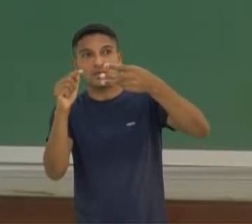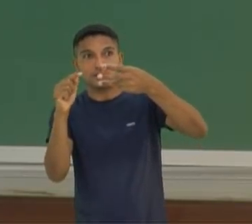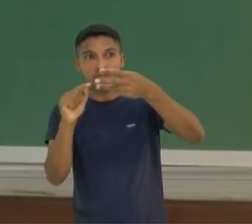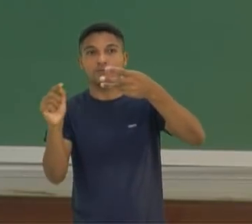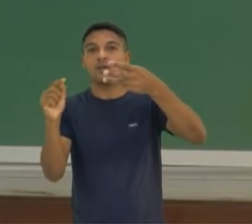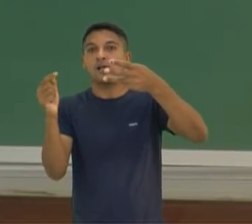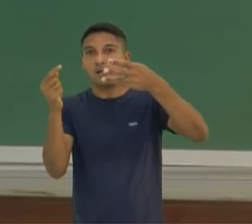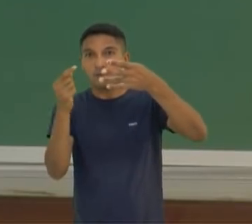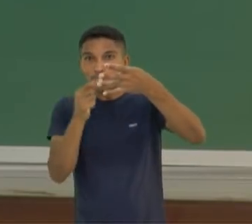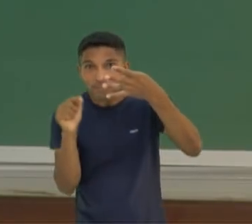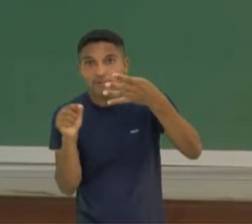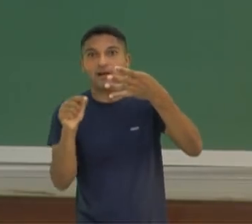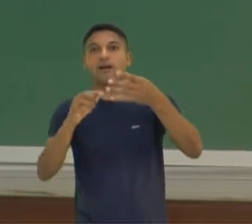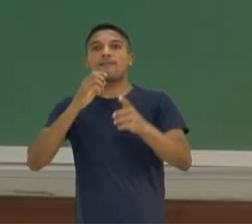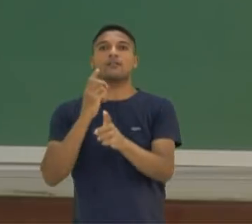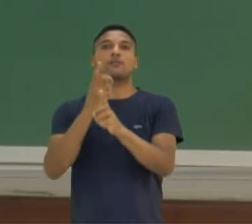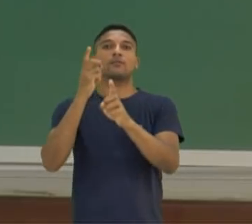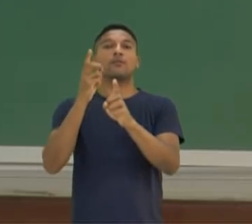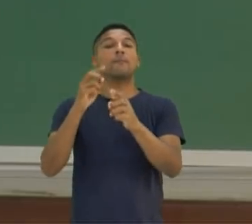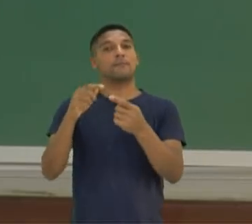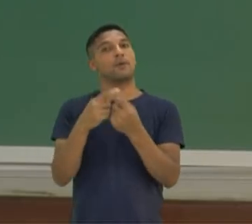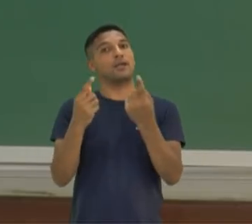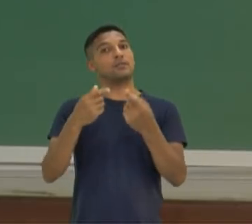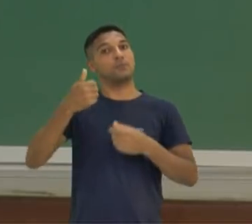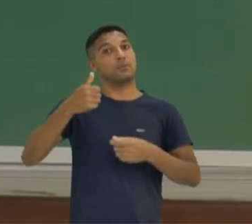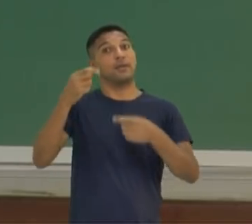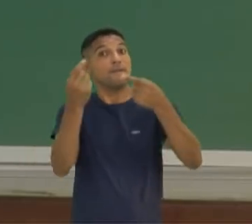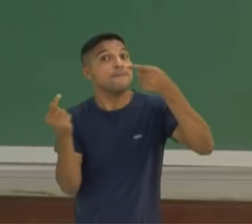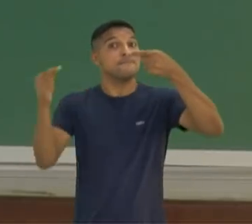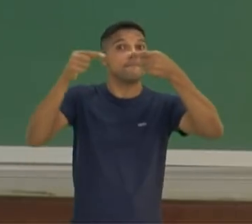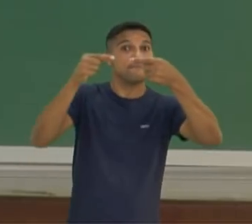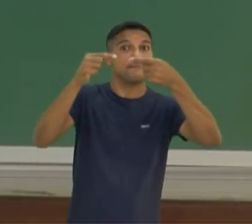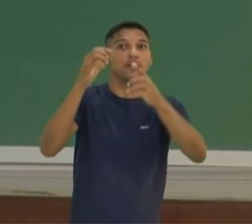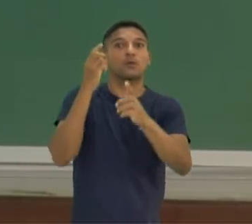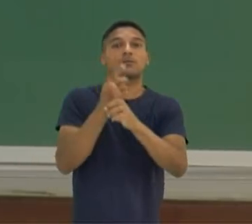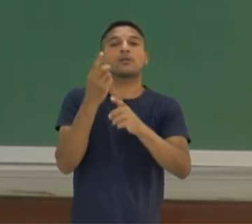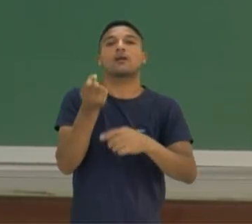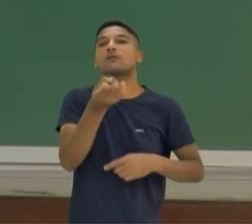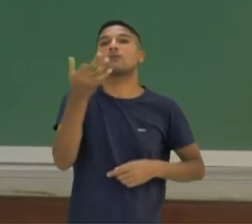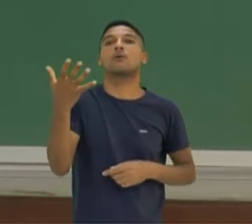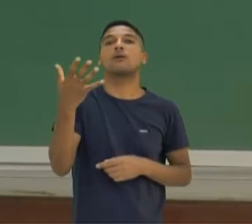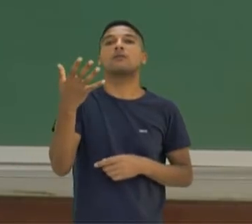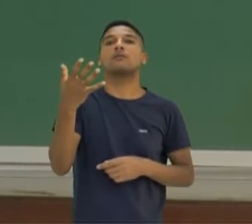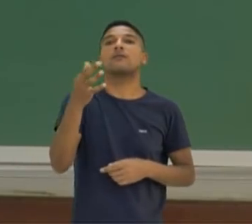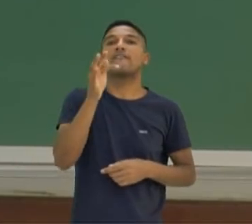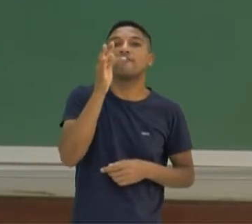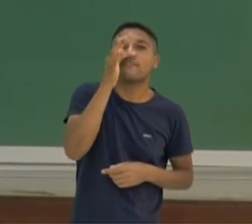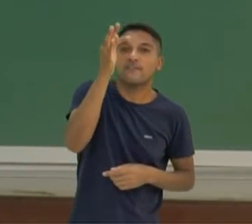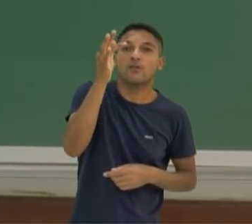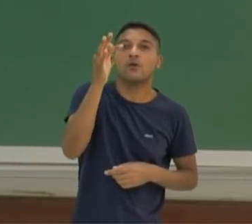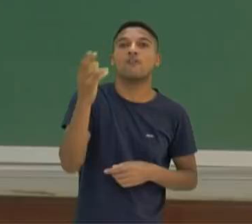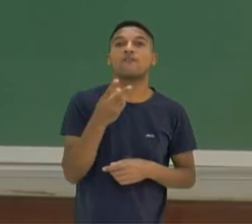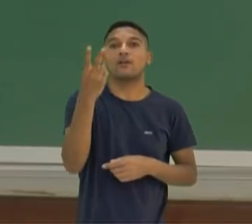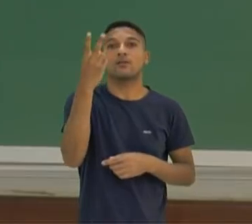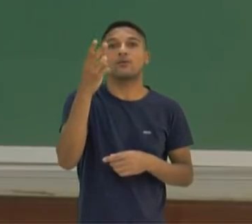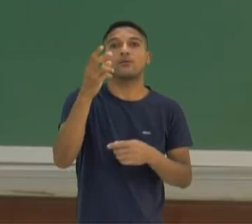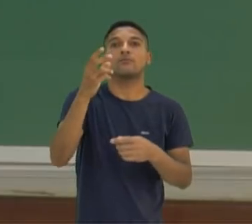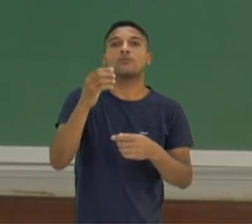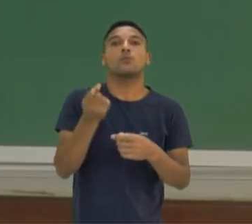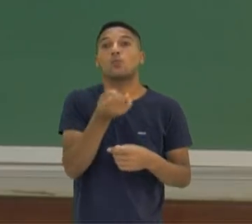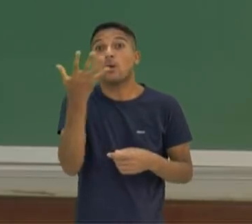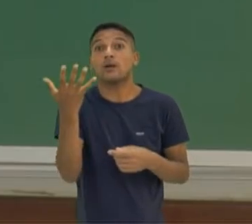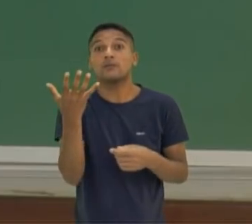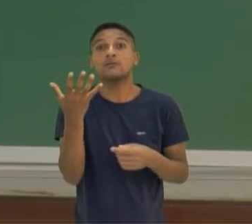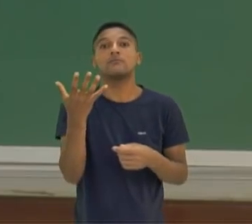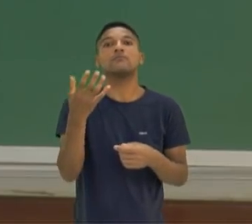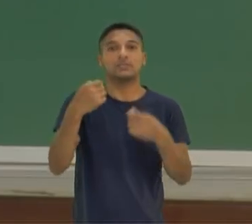Para fazermos esse cálculo, primeiro nós temos que descobrir quanto que vale cada flor. Então aqui